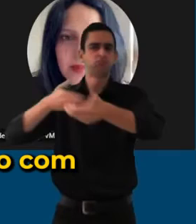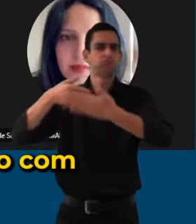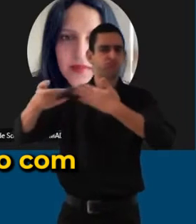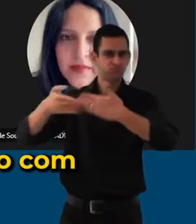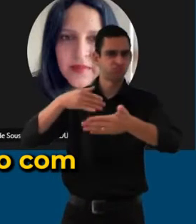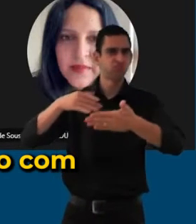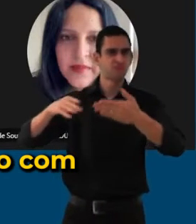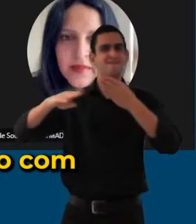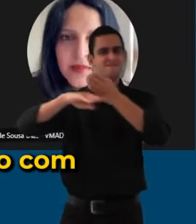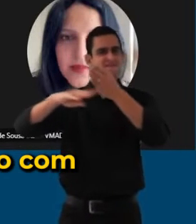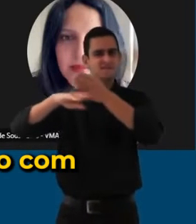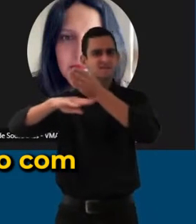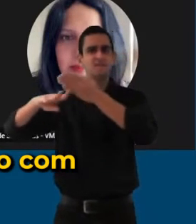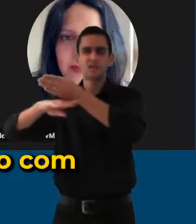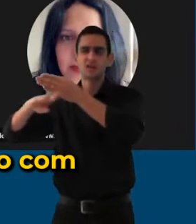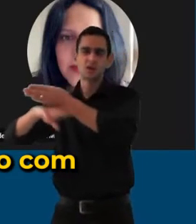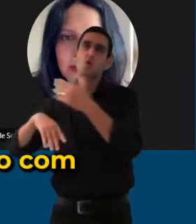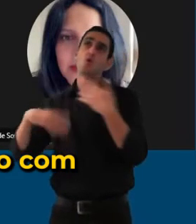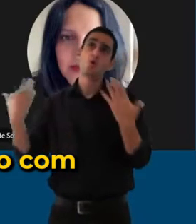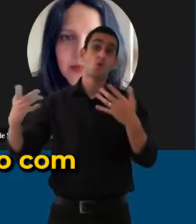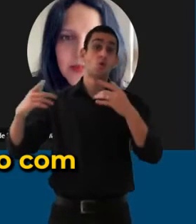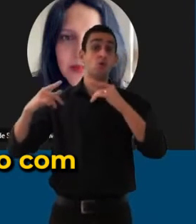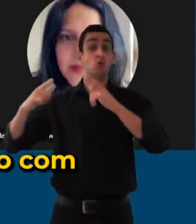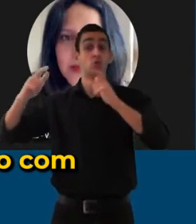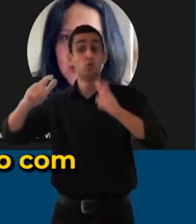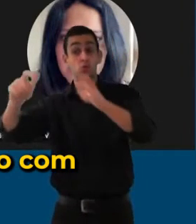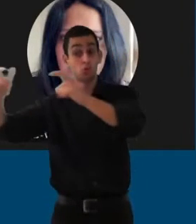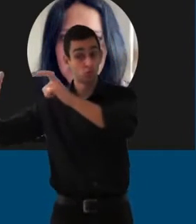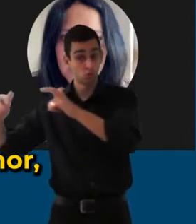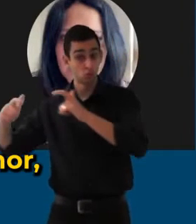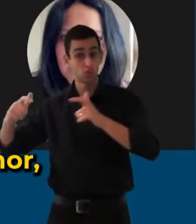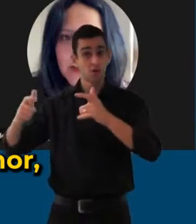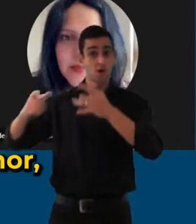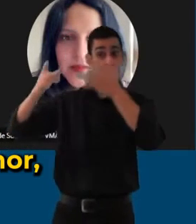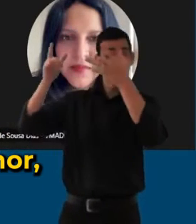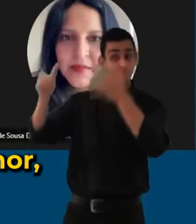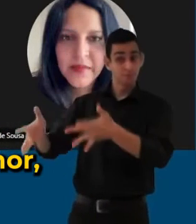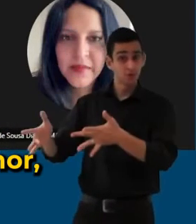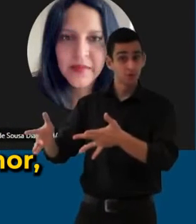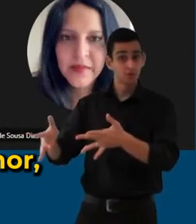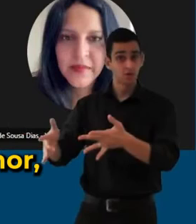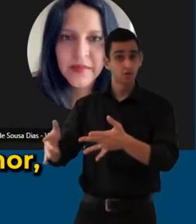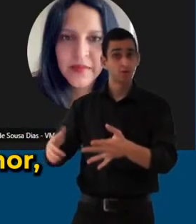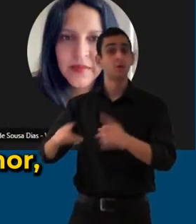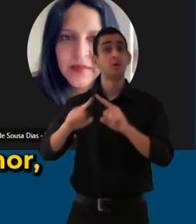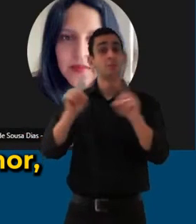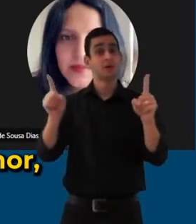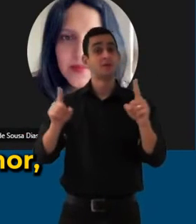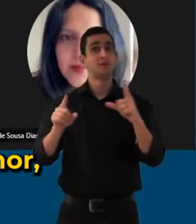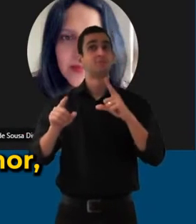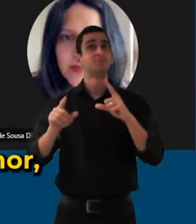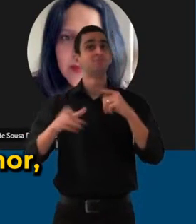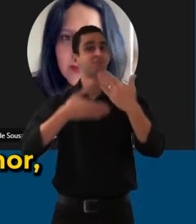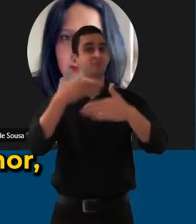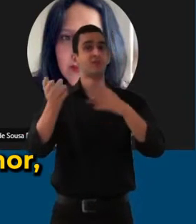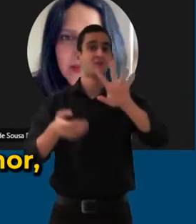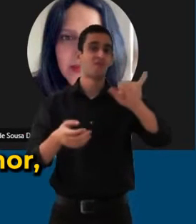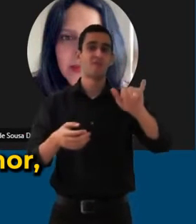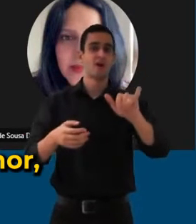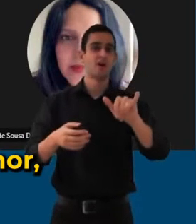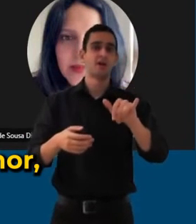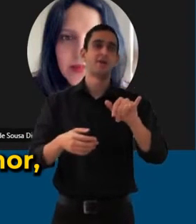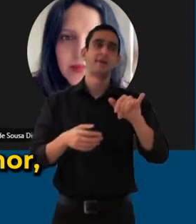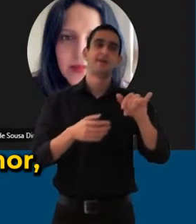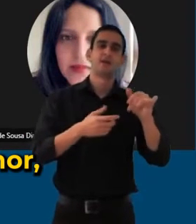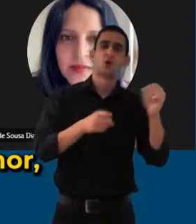áreas que estão abandonadas, né, ou estão com aparência de abandonada, elas muito comumente viram depósito de entulho, como o